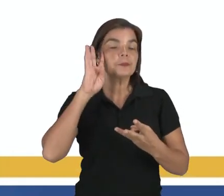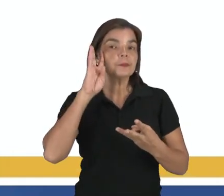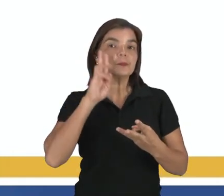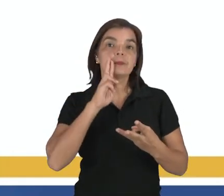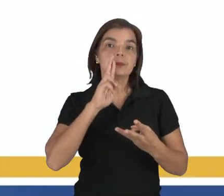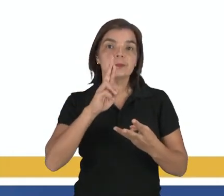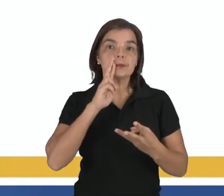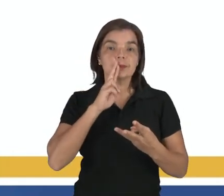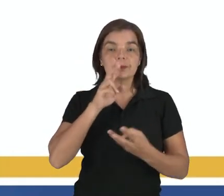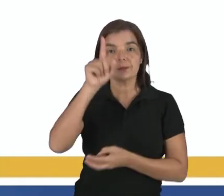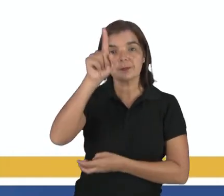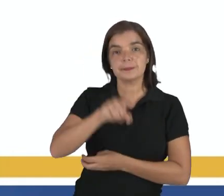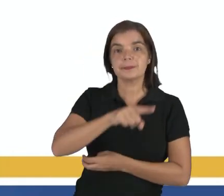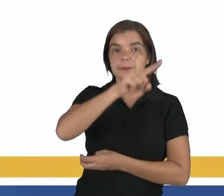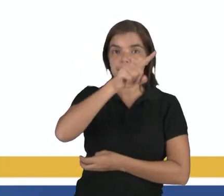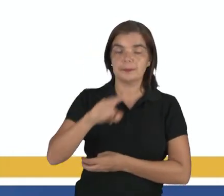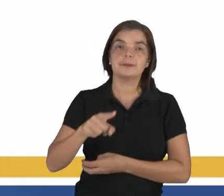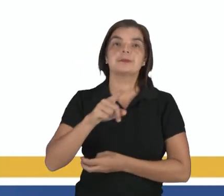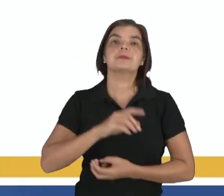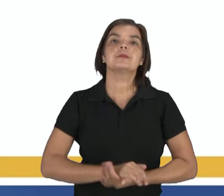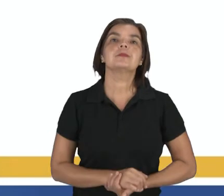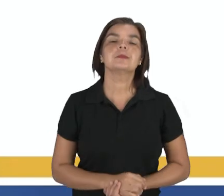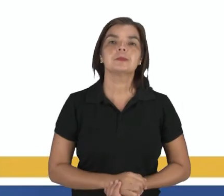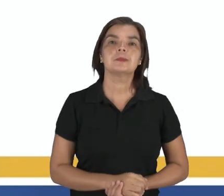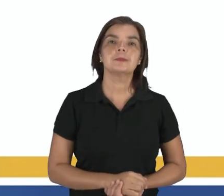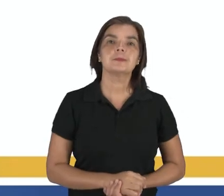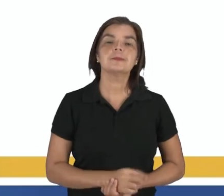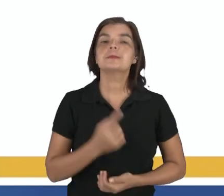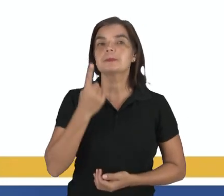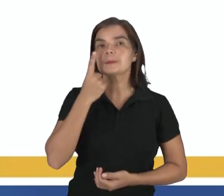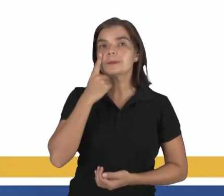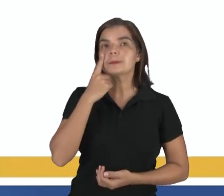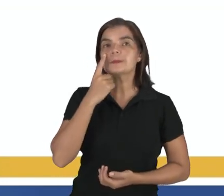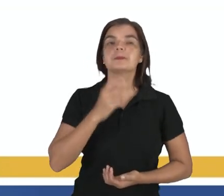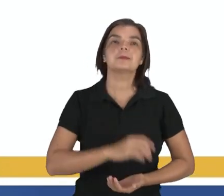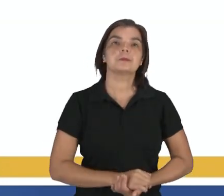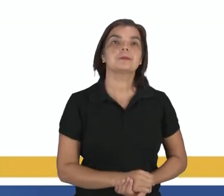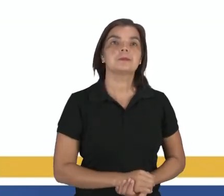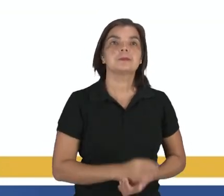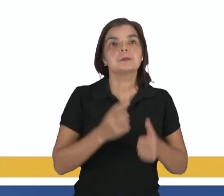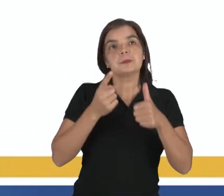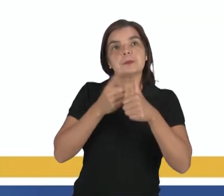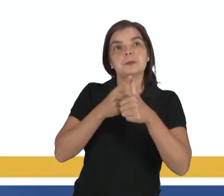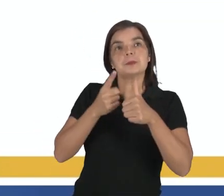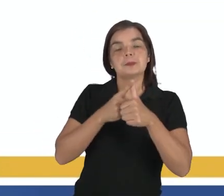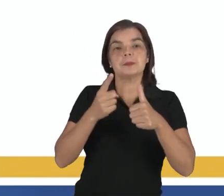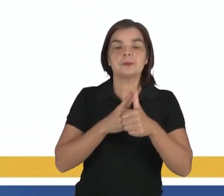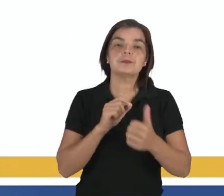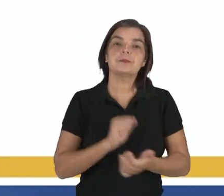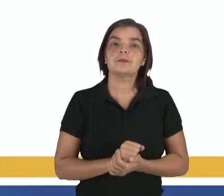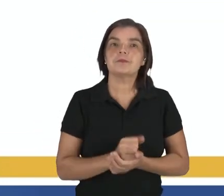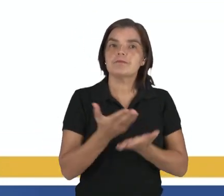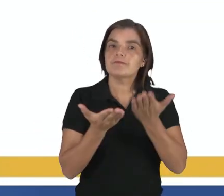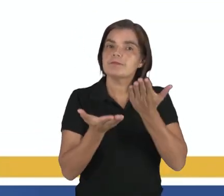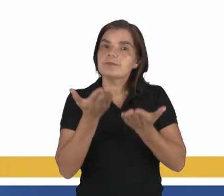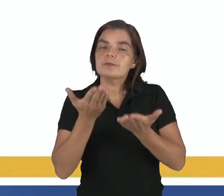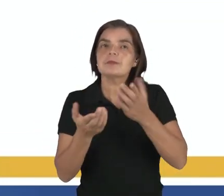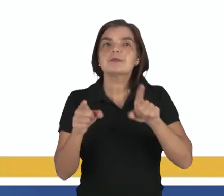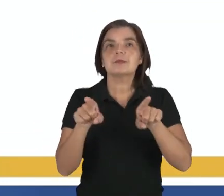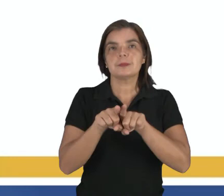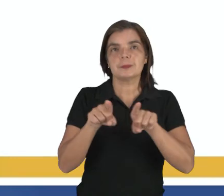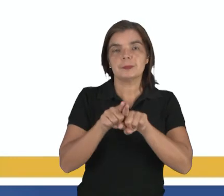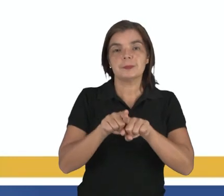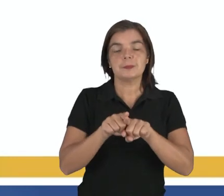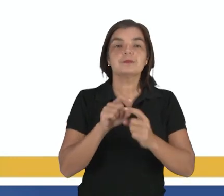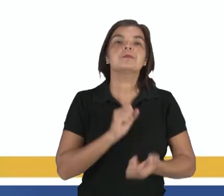que se pede o exercício através da regrinha de 3. Então, vamos lá? Então, primeiro, fizemos o